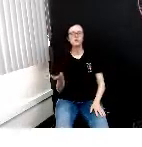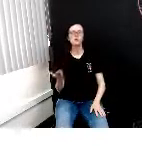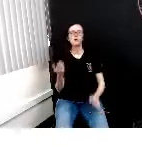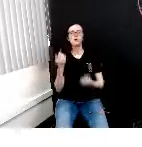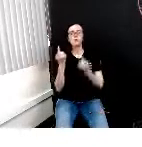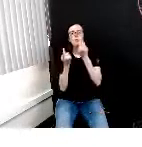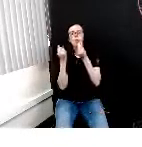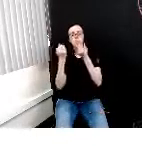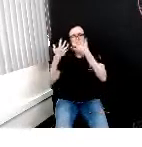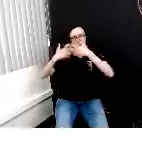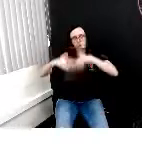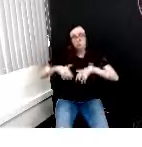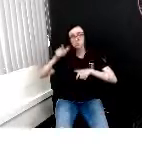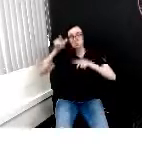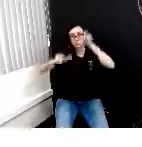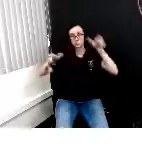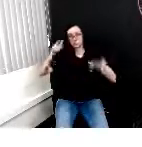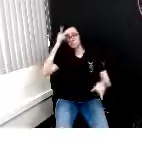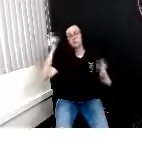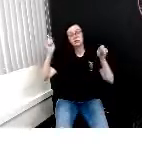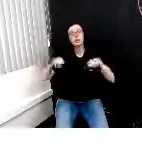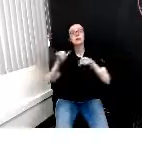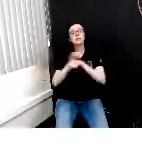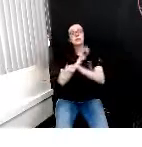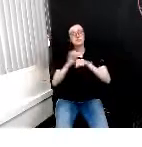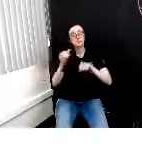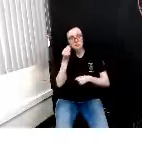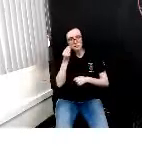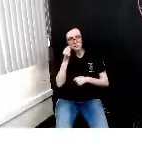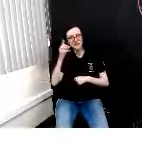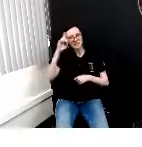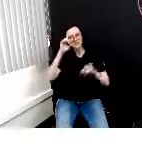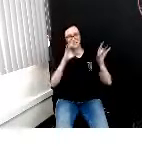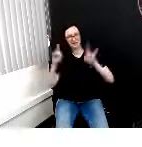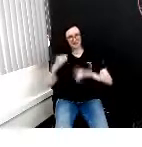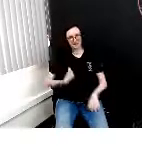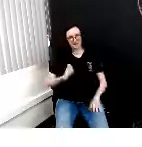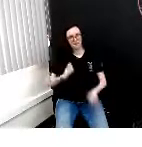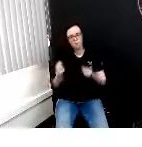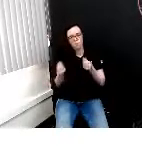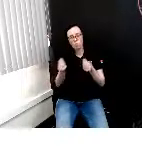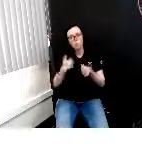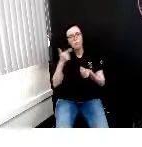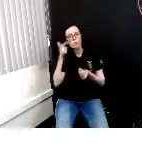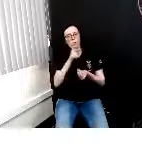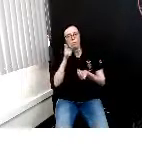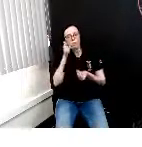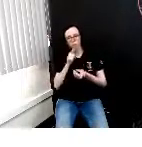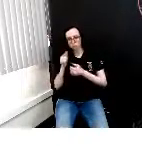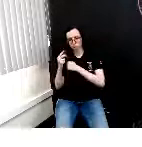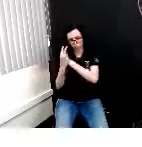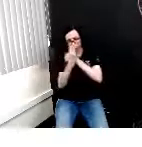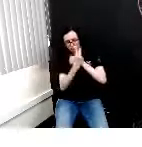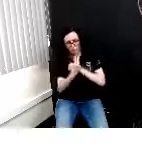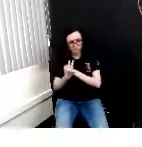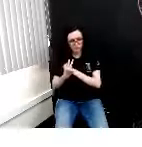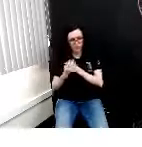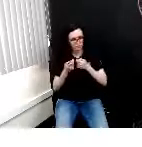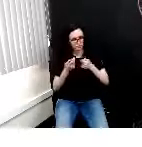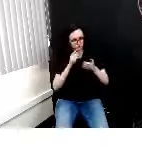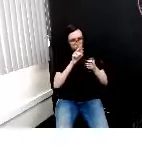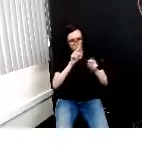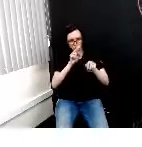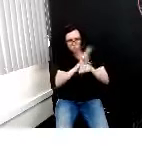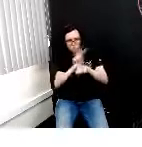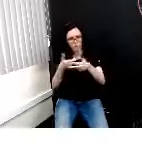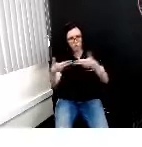os mecanismos que as pessoas podem, né, desempenhar no dia a dia, quais são os cuidados que, né, que podem ser dispensados por cada